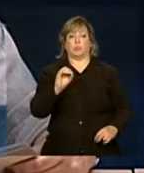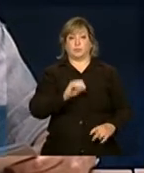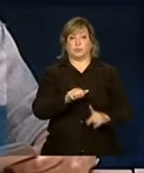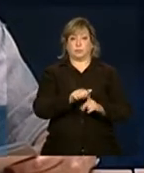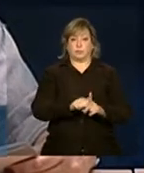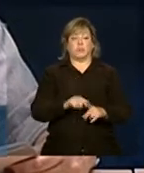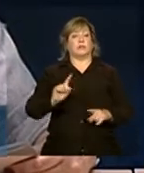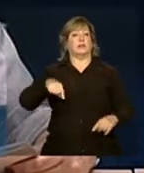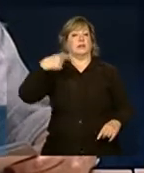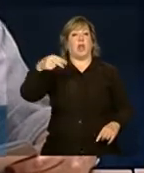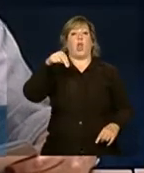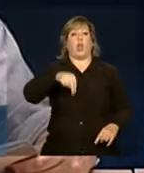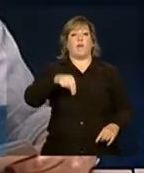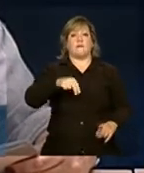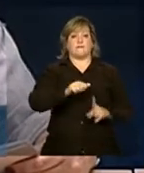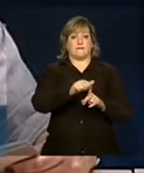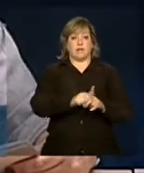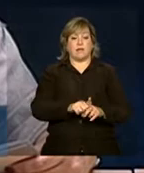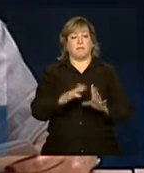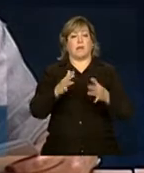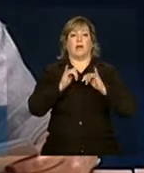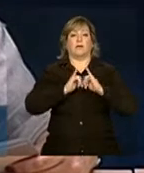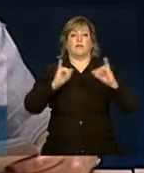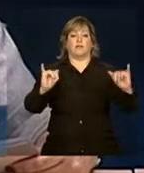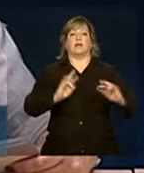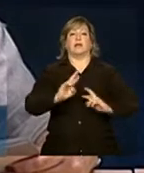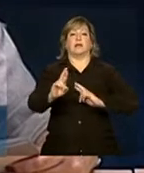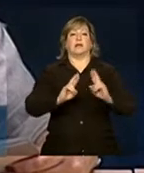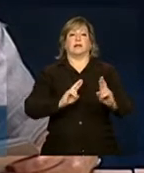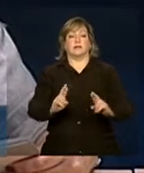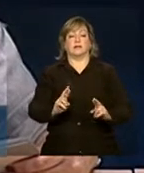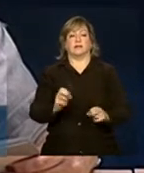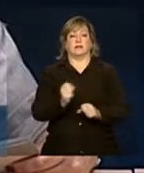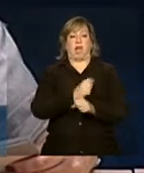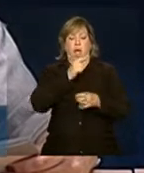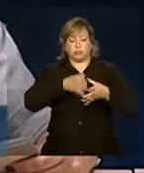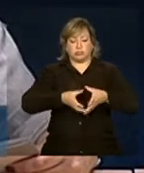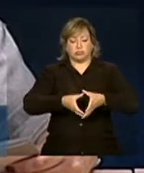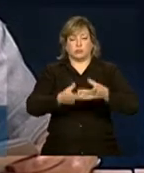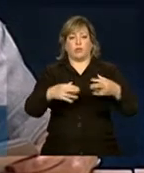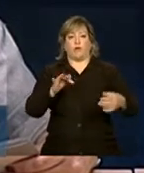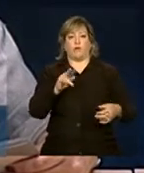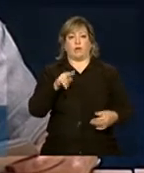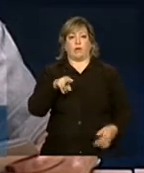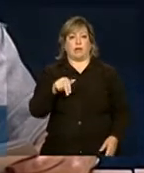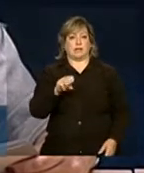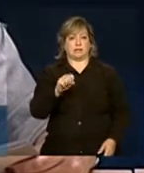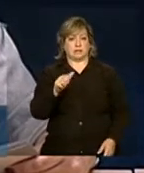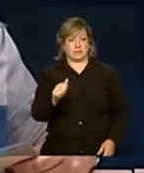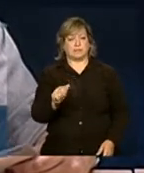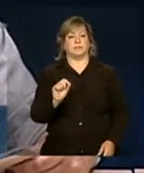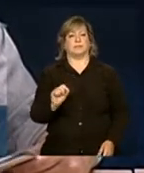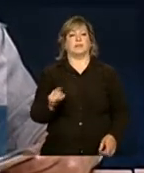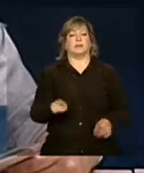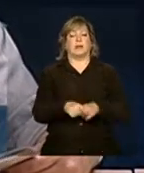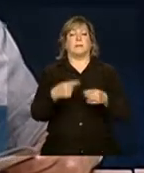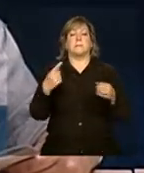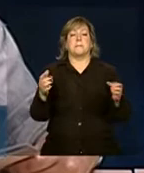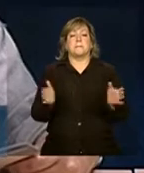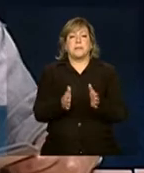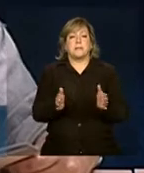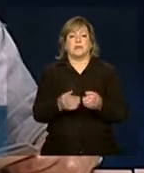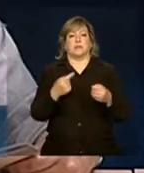em novembro deverão ser divulgados os resultados de saneamento pela Funasa também para os pequenos municípios